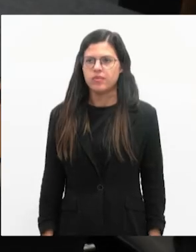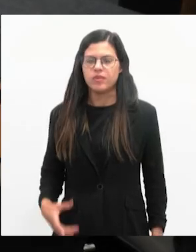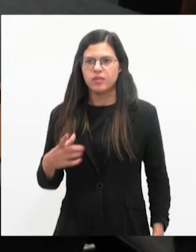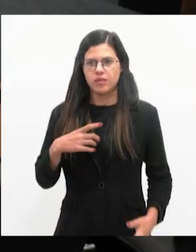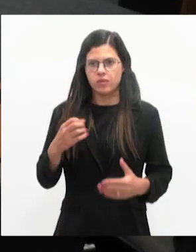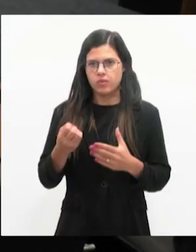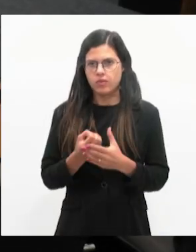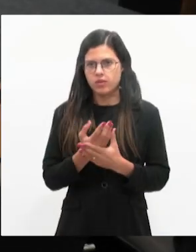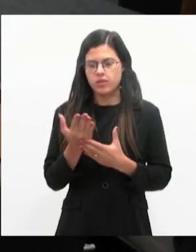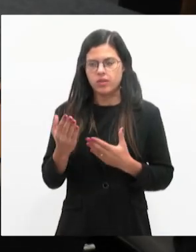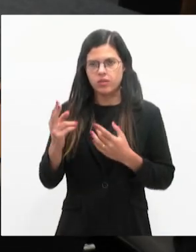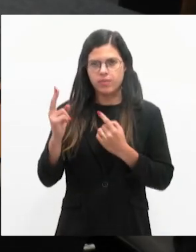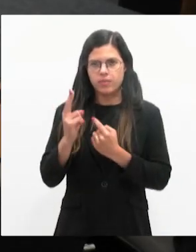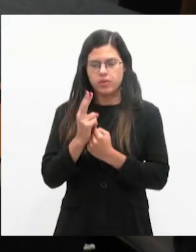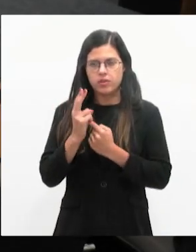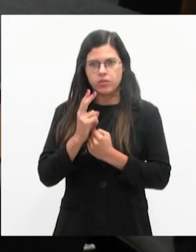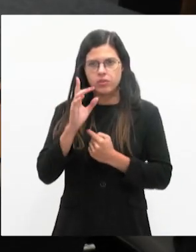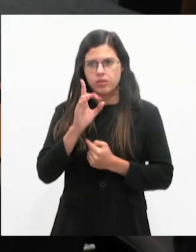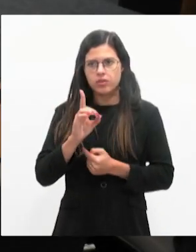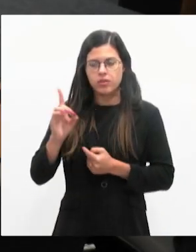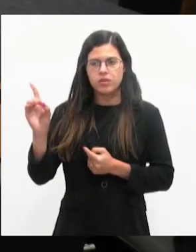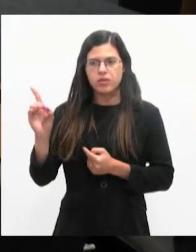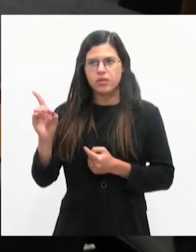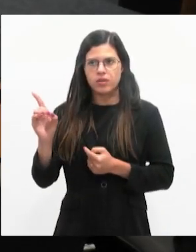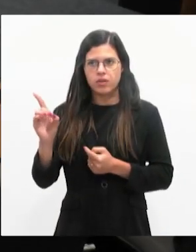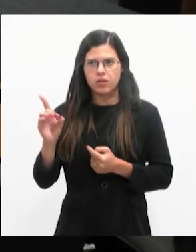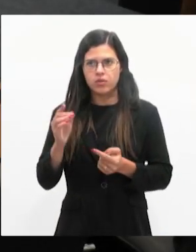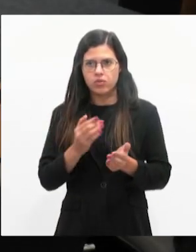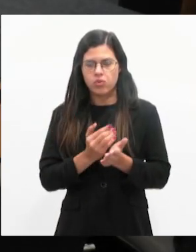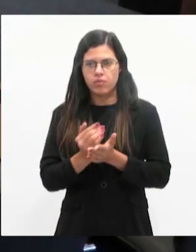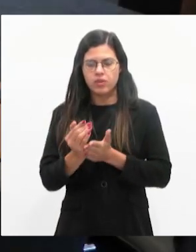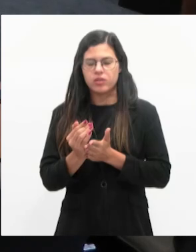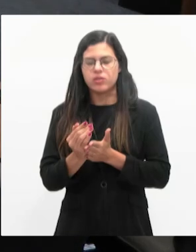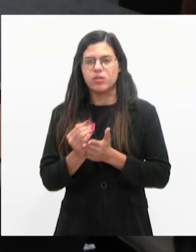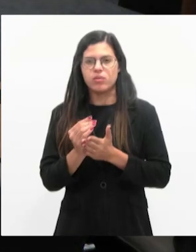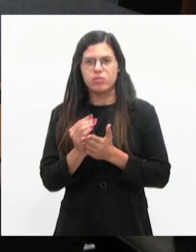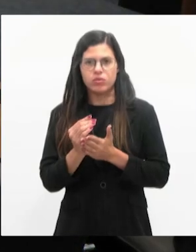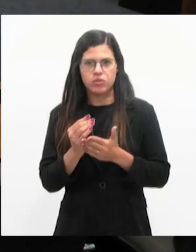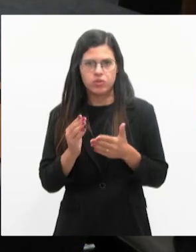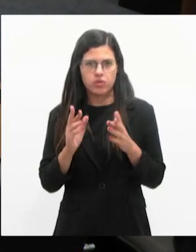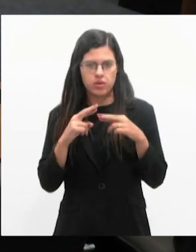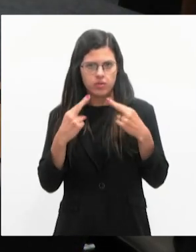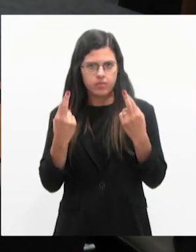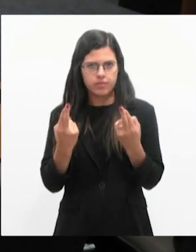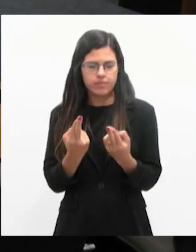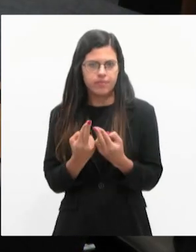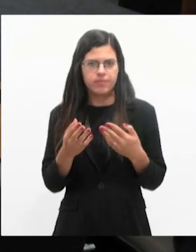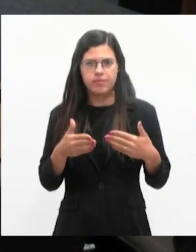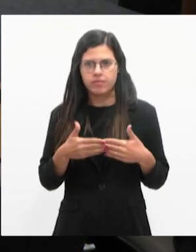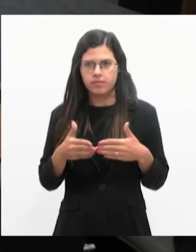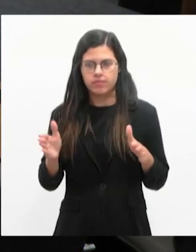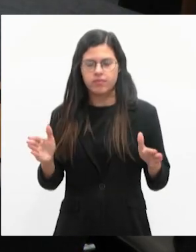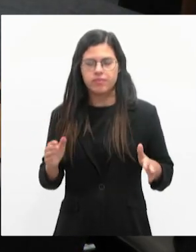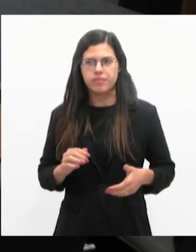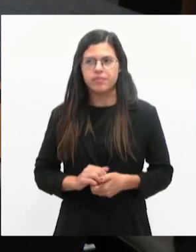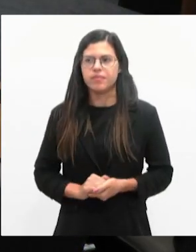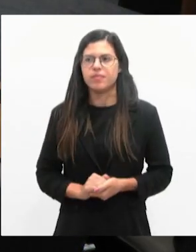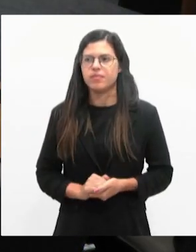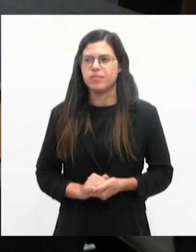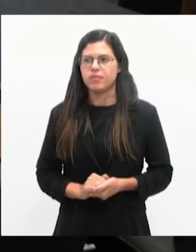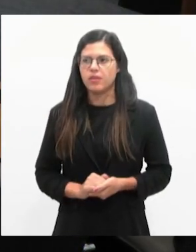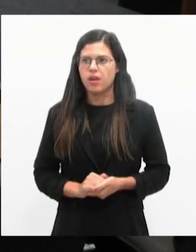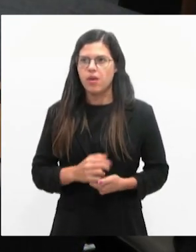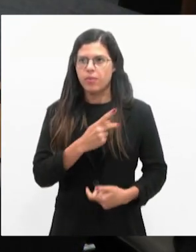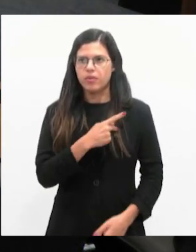Havendo norma legal e sobre a proteção de Deus, iniciamos nosso trabalho. Está aberta a sessão.